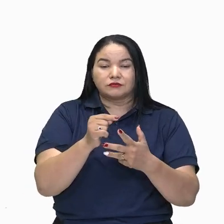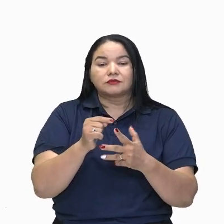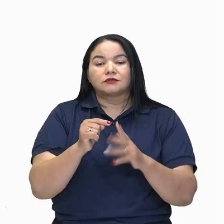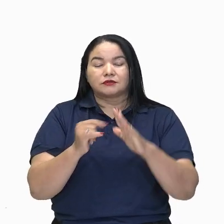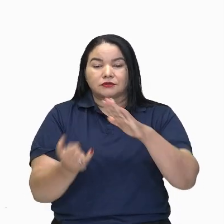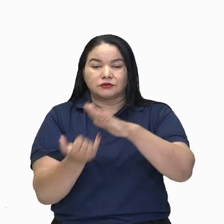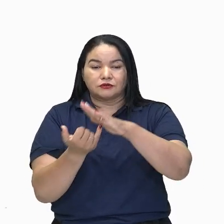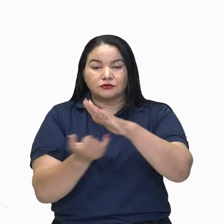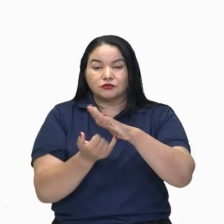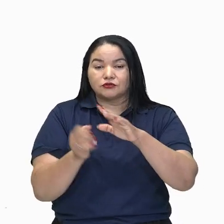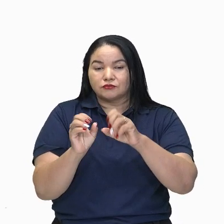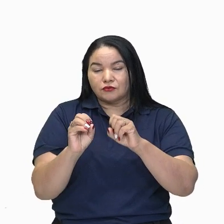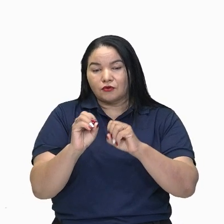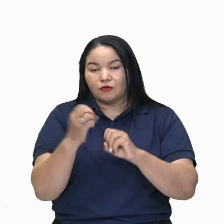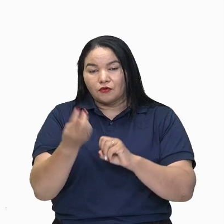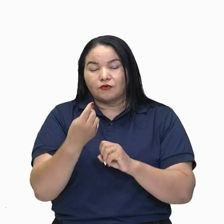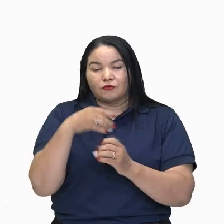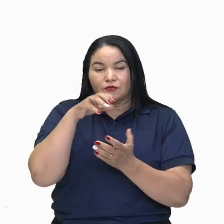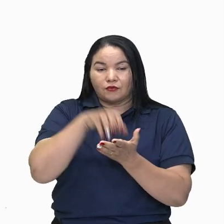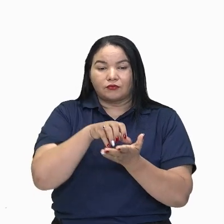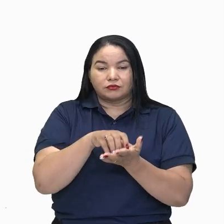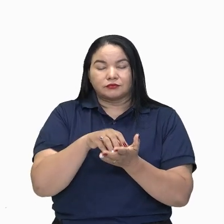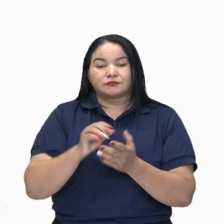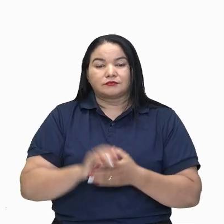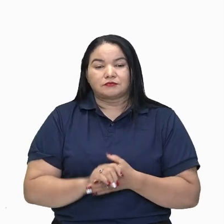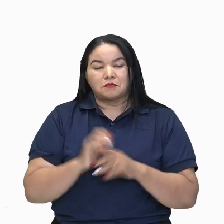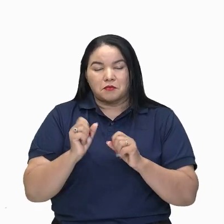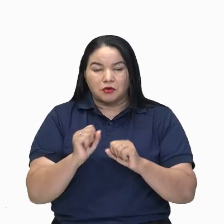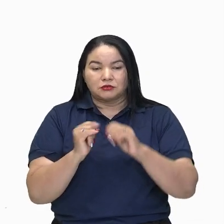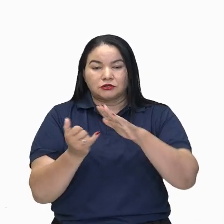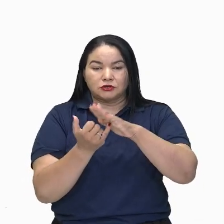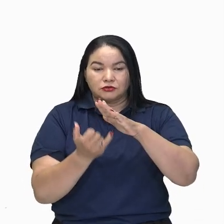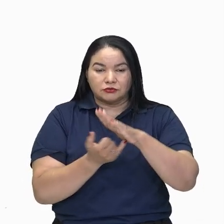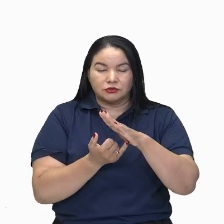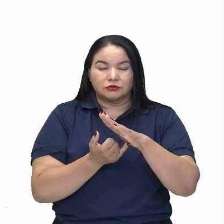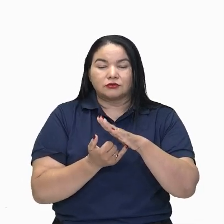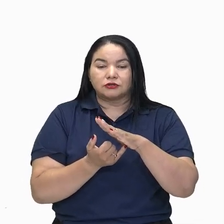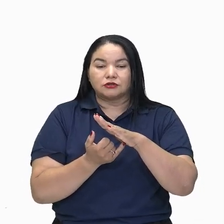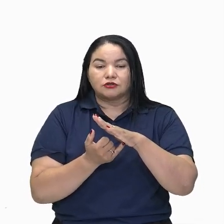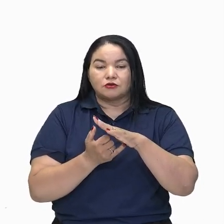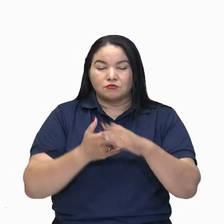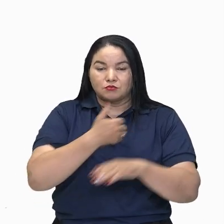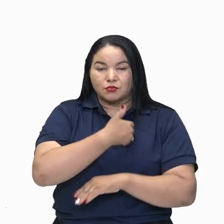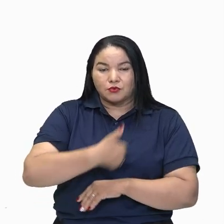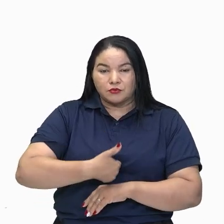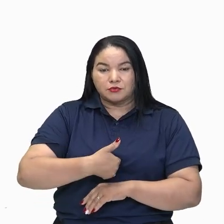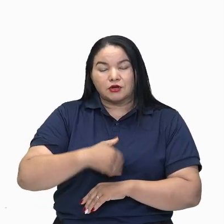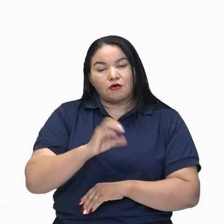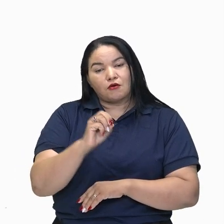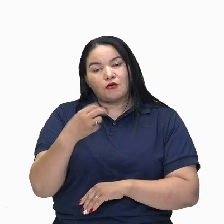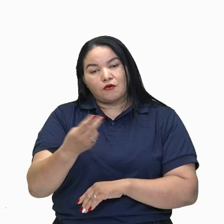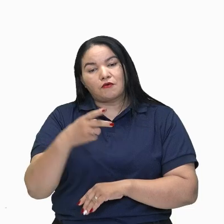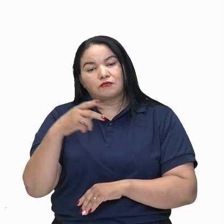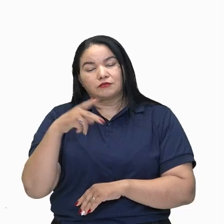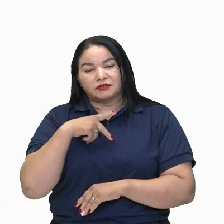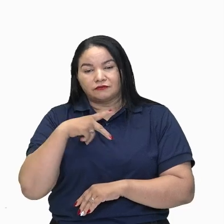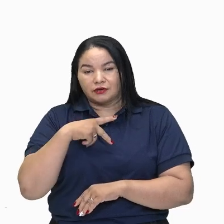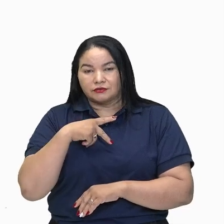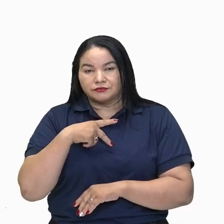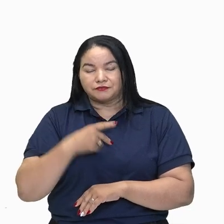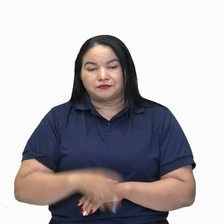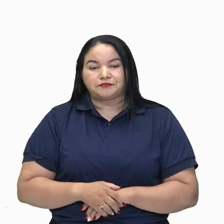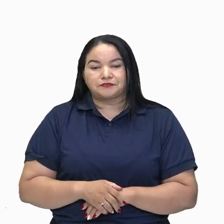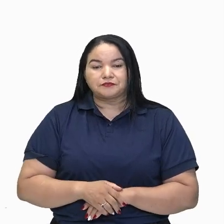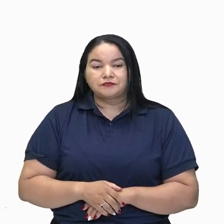Então, essas instituições podem ser as instituições públicas, né? Pode ser privadas também.